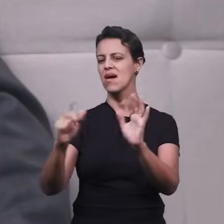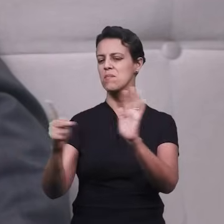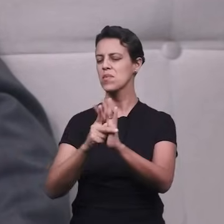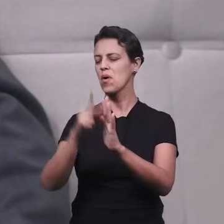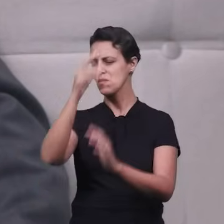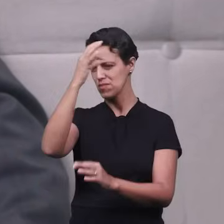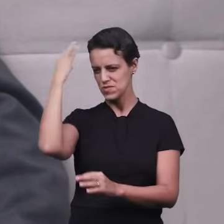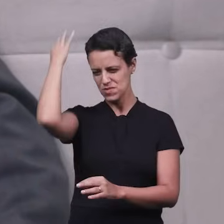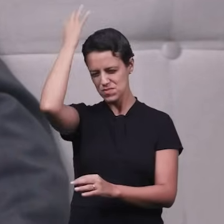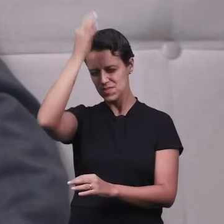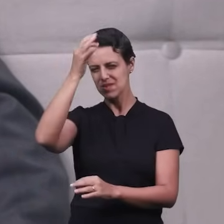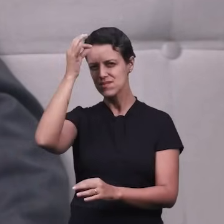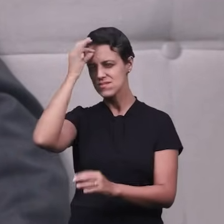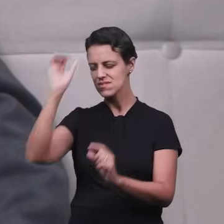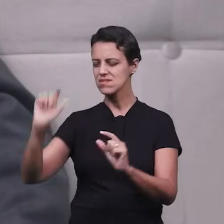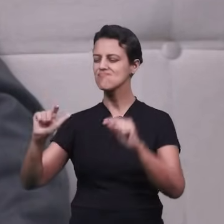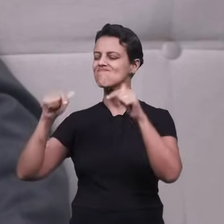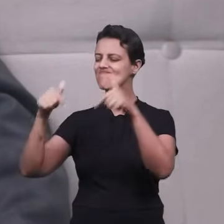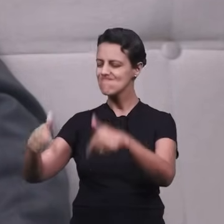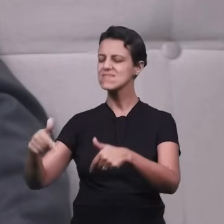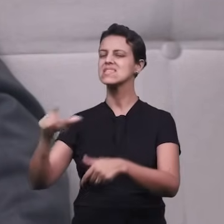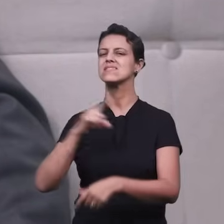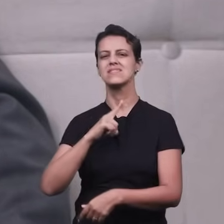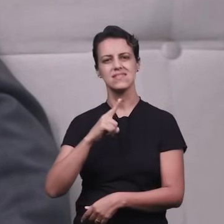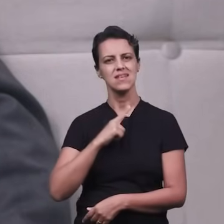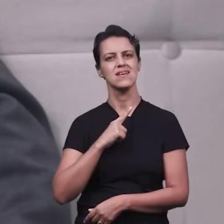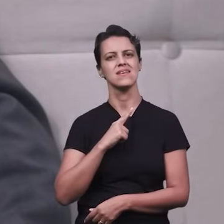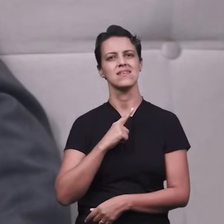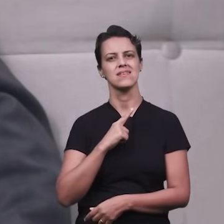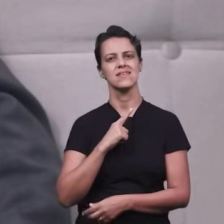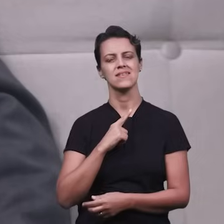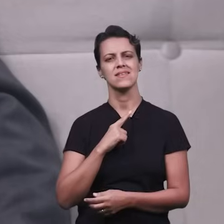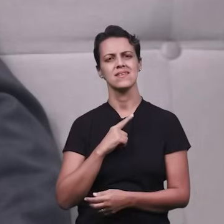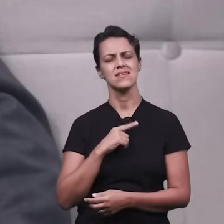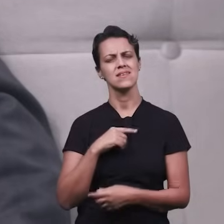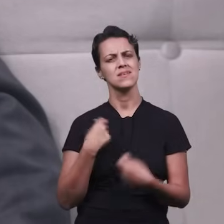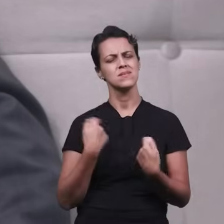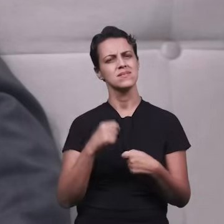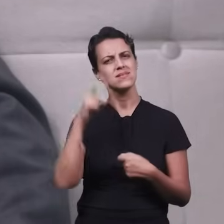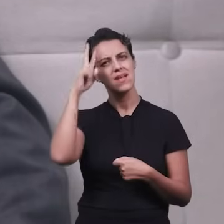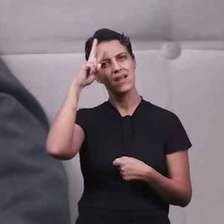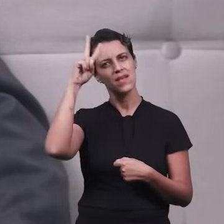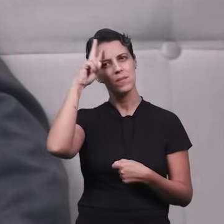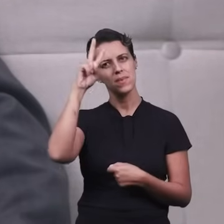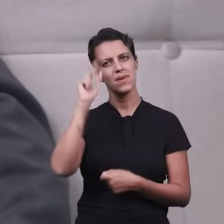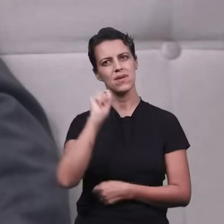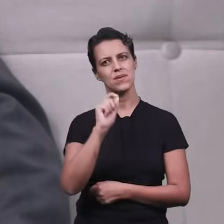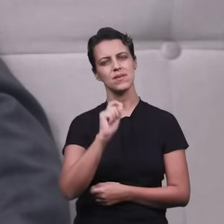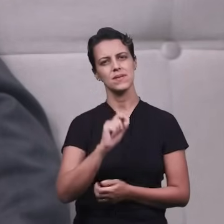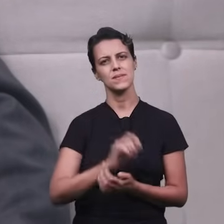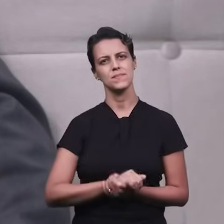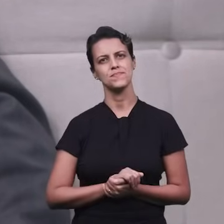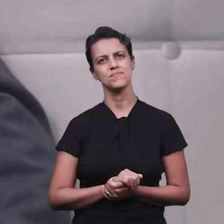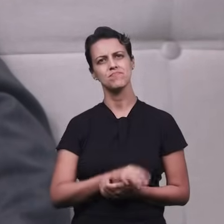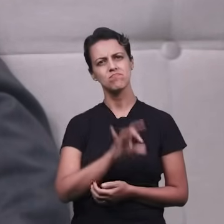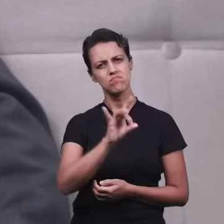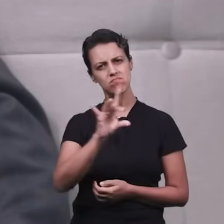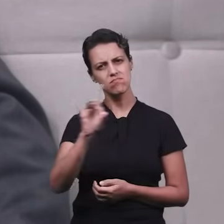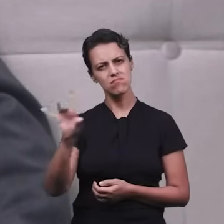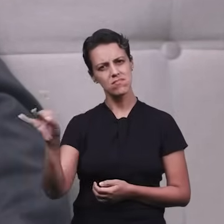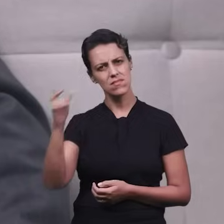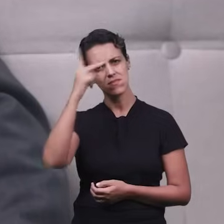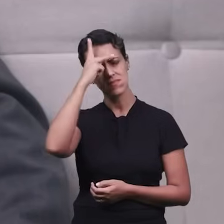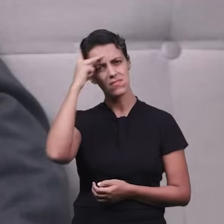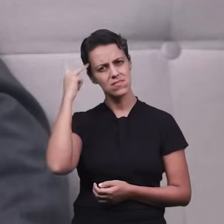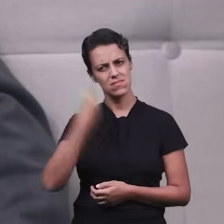nos homens, mas no que o Espírito Santo está fazendo. É interessante lembrar, Josias, isso aqui,